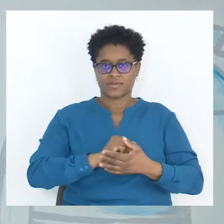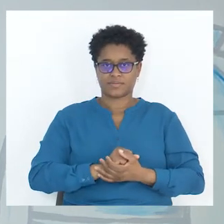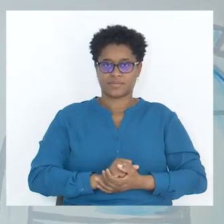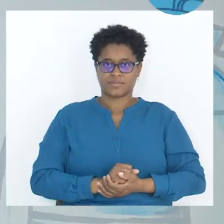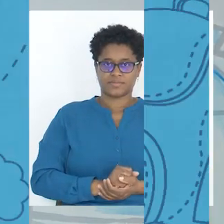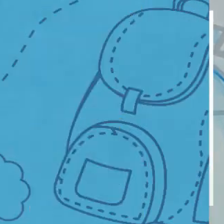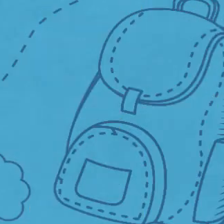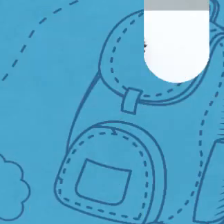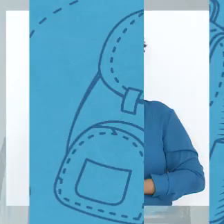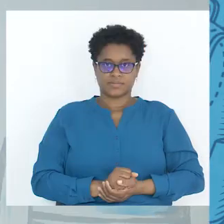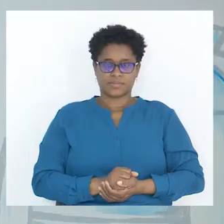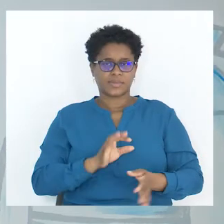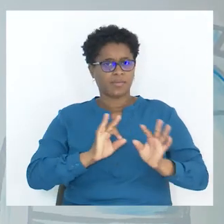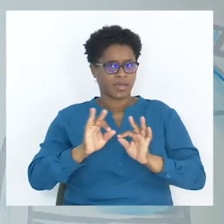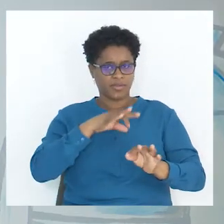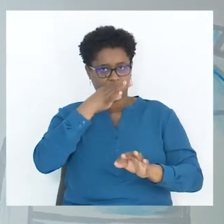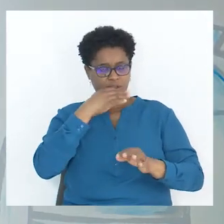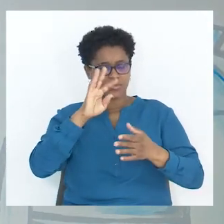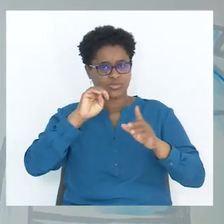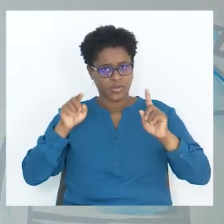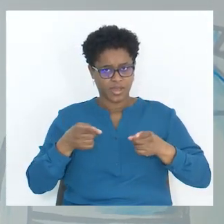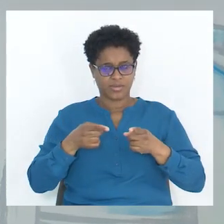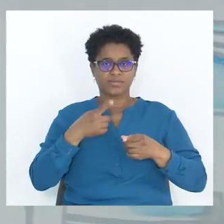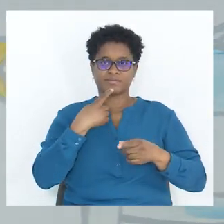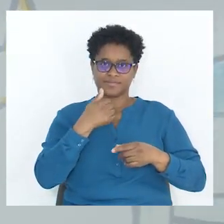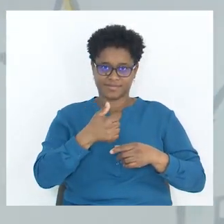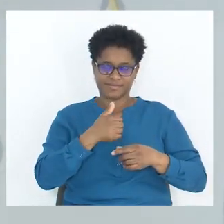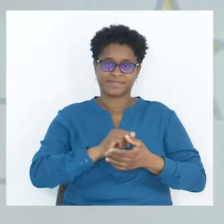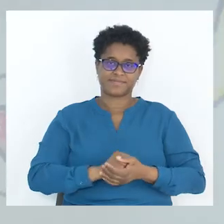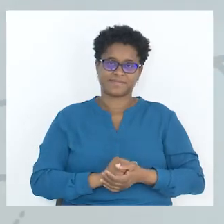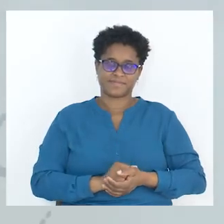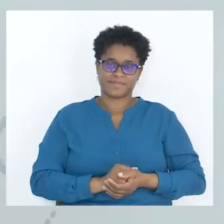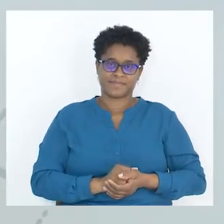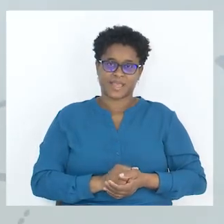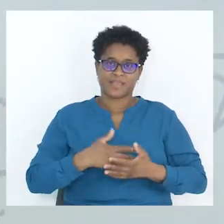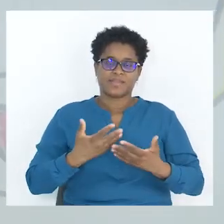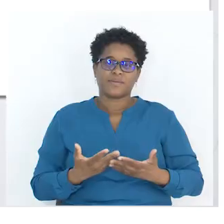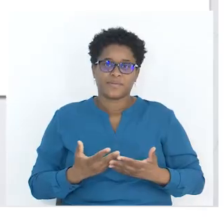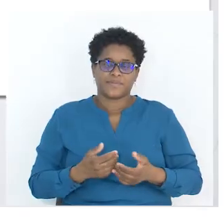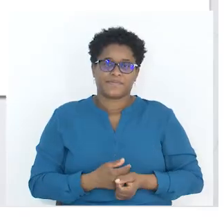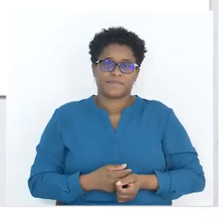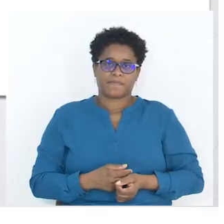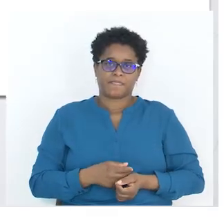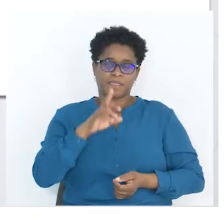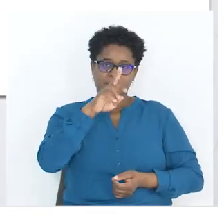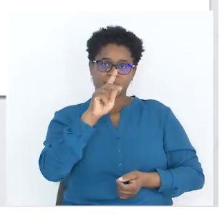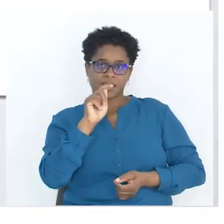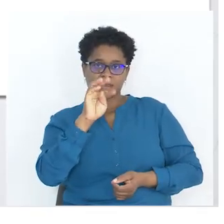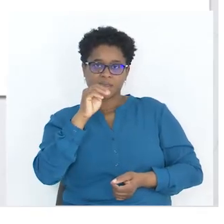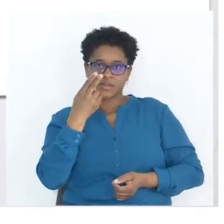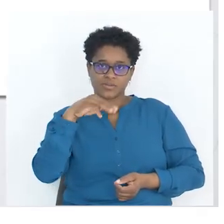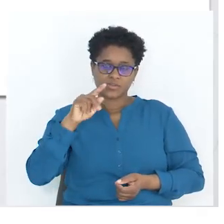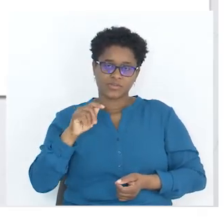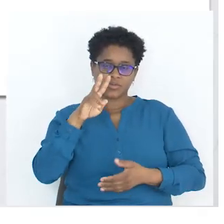aula. Estás preparado para dizer o sumário? Ok? Então, resumo do